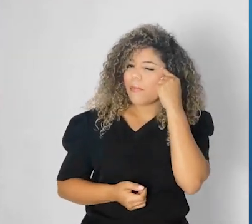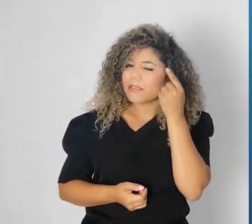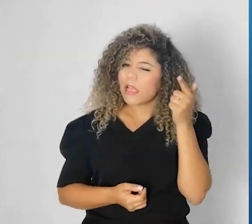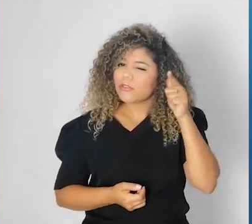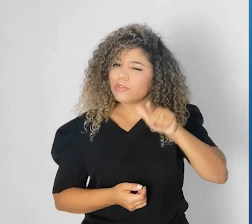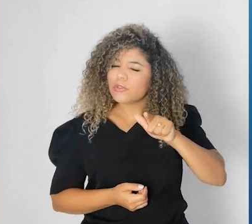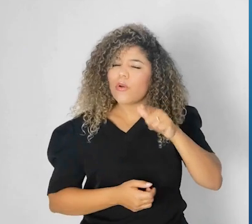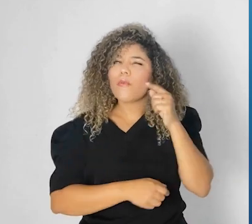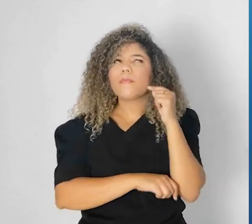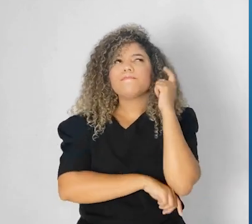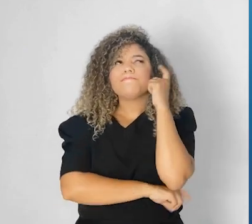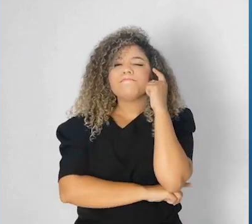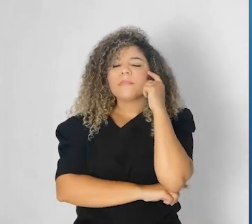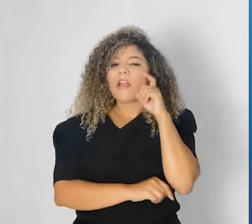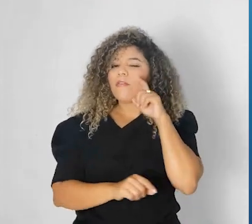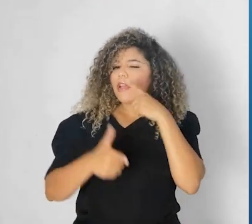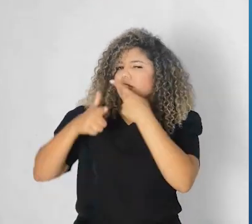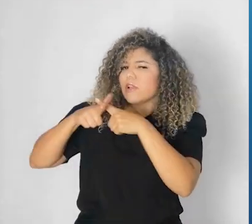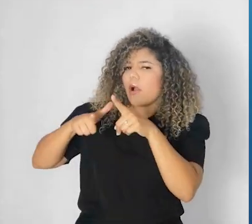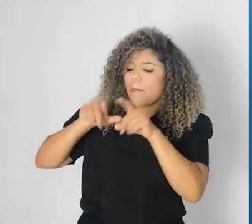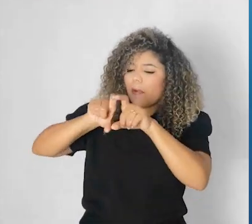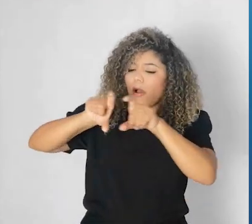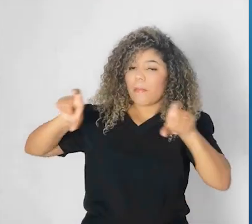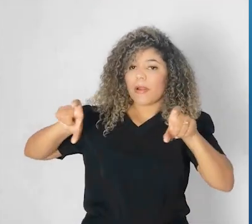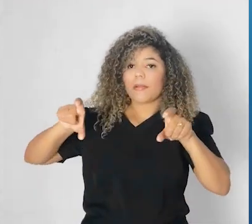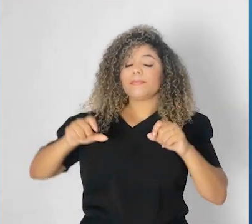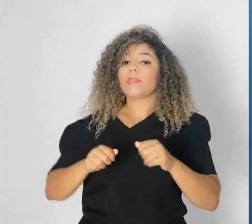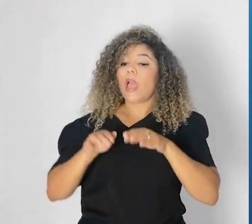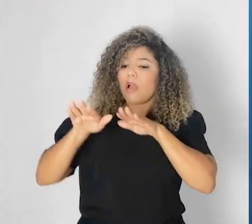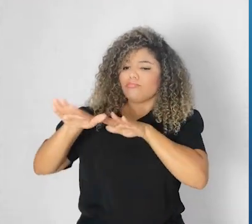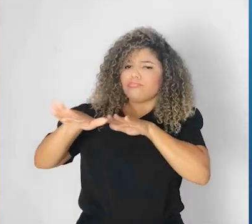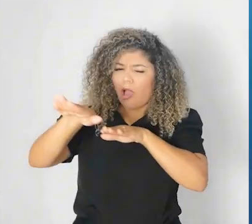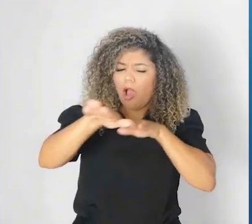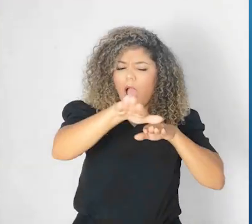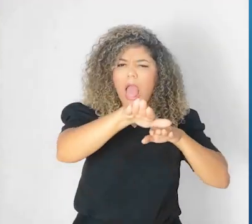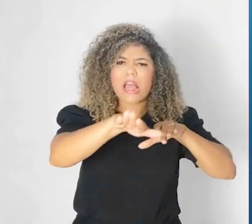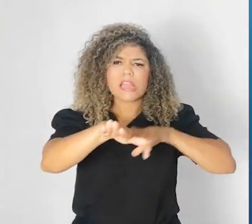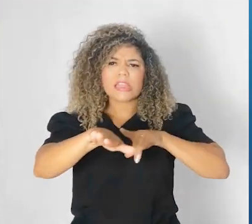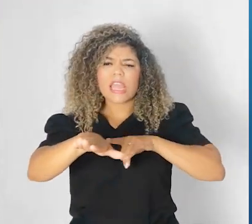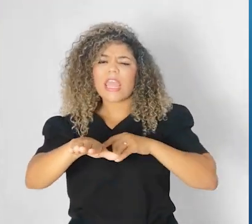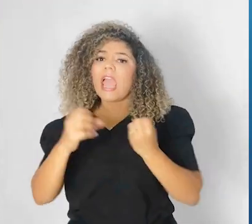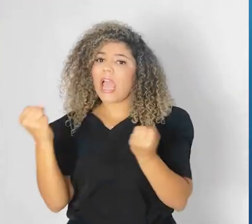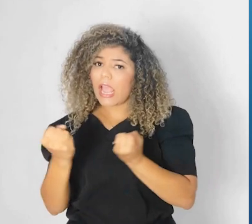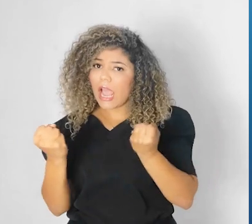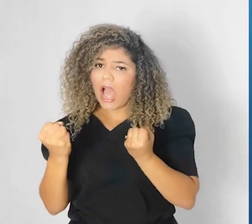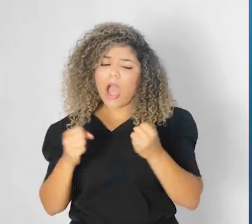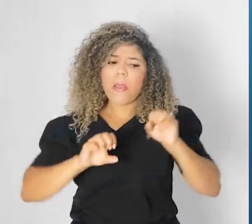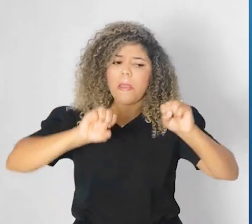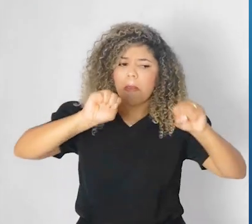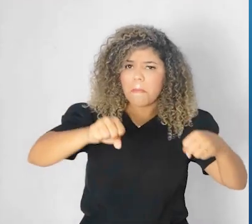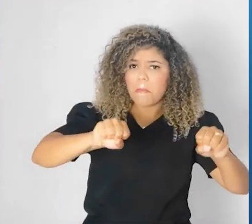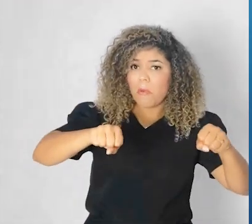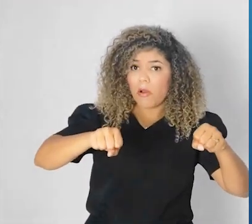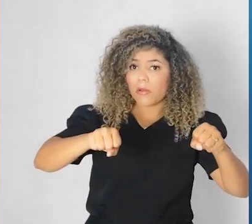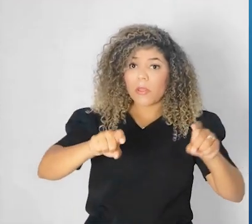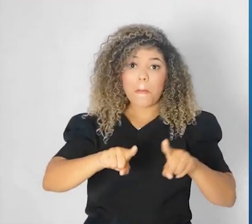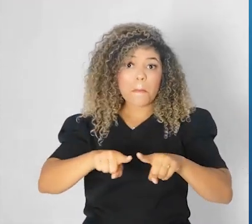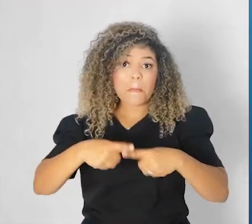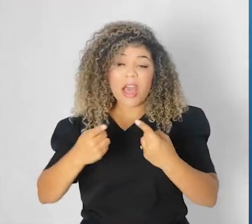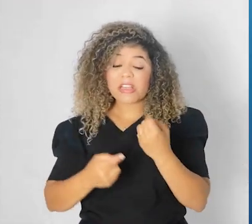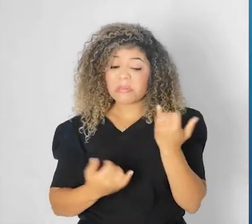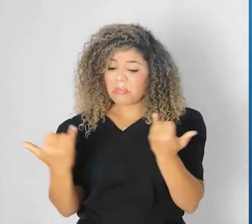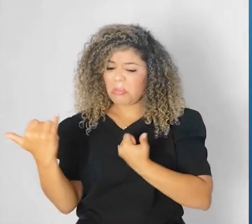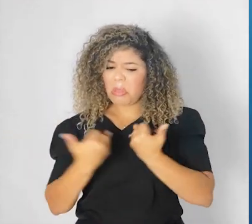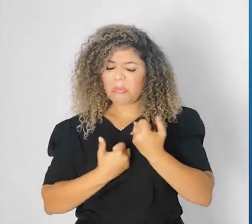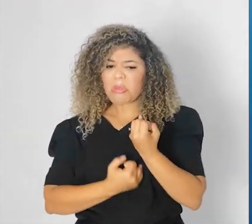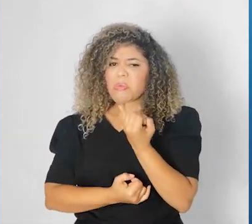só este problema. Em um estacionamento, há X carros e Y motos. Não falou a quantidade